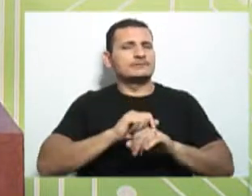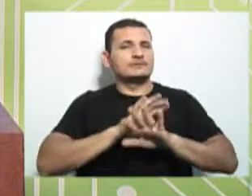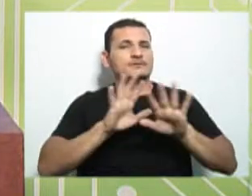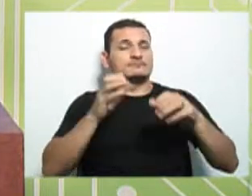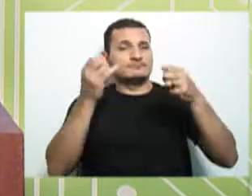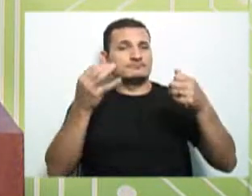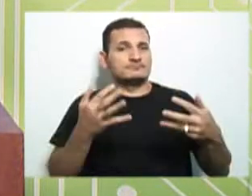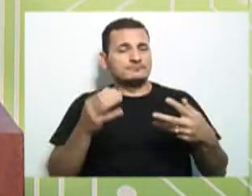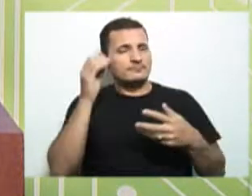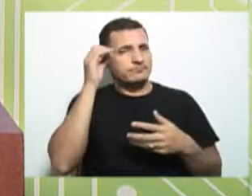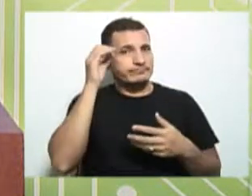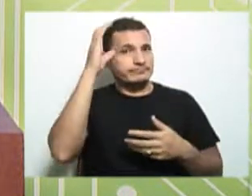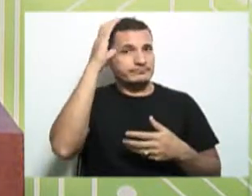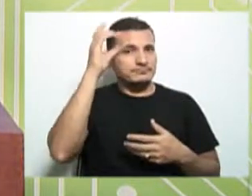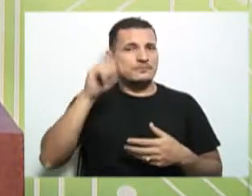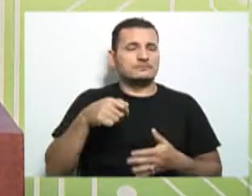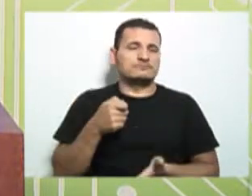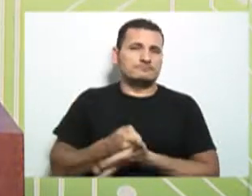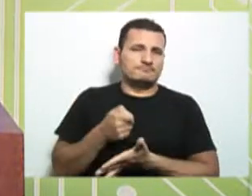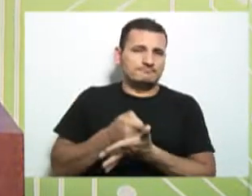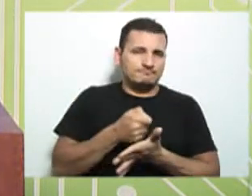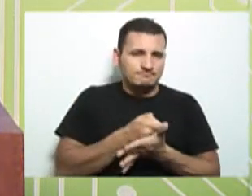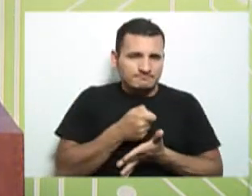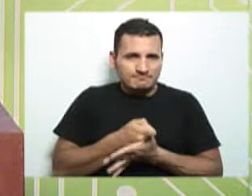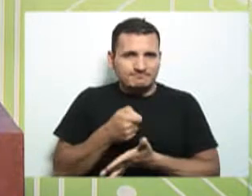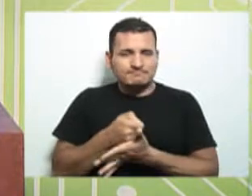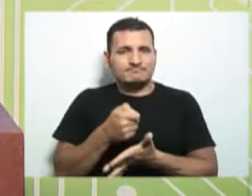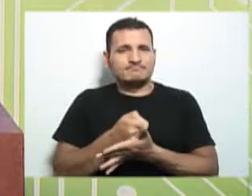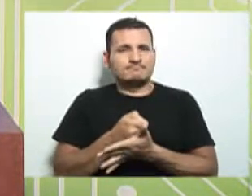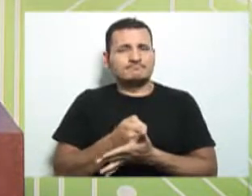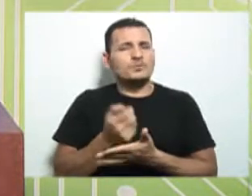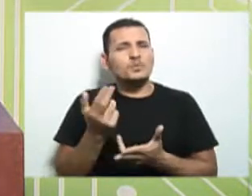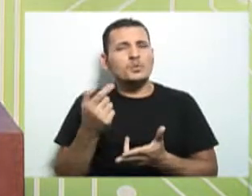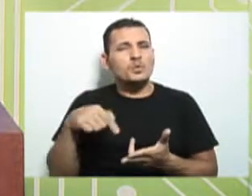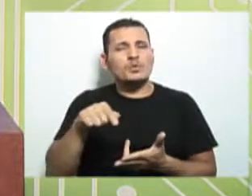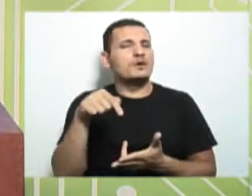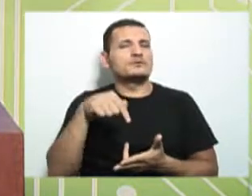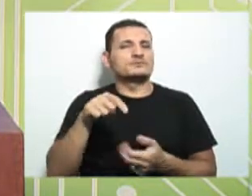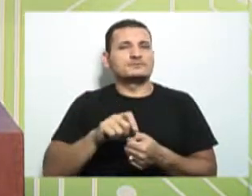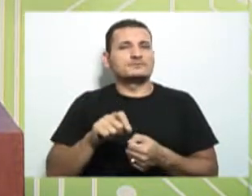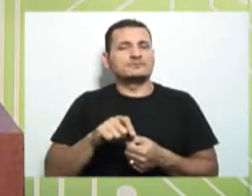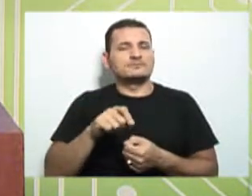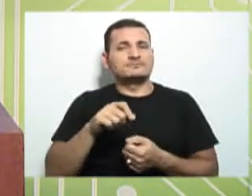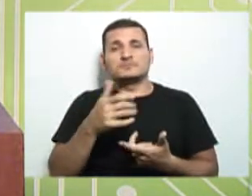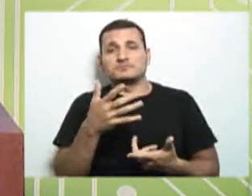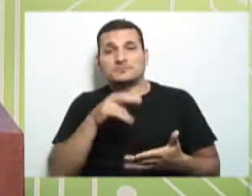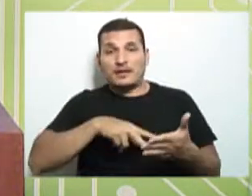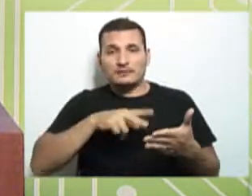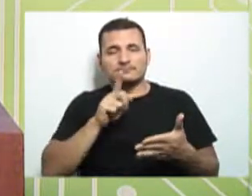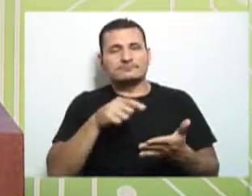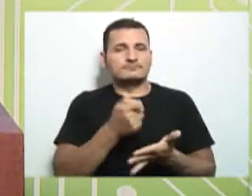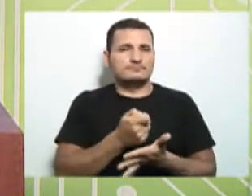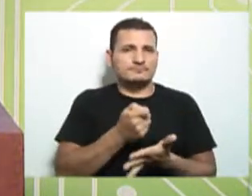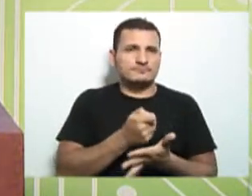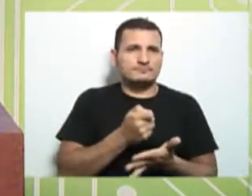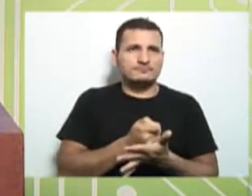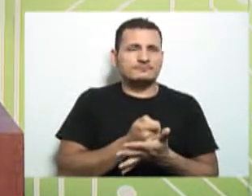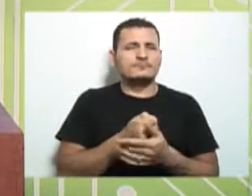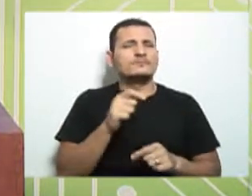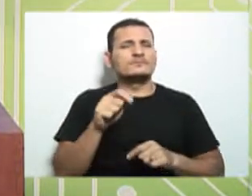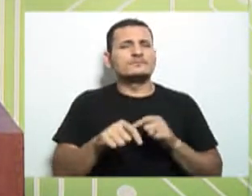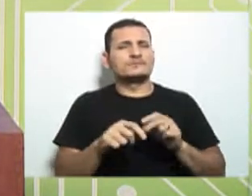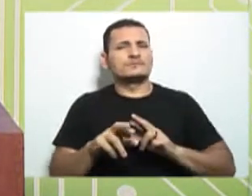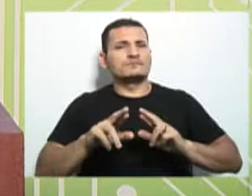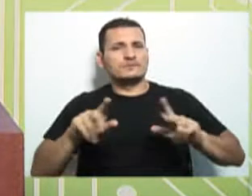é obrigação, tá certo? Isso que nós estamos fazendo aqui, aprender, o ler, por exemplo, é uma obrigação. O que vai diferenciar